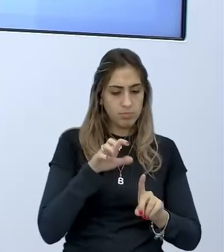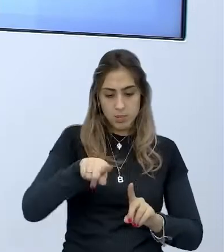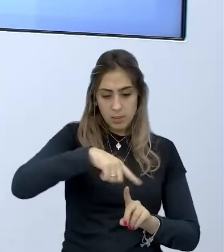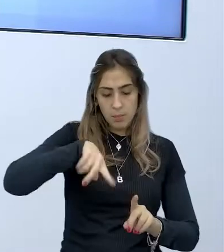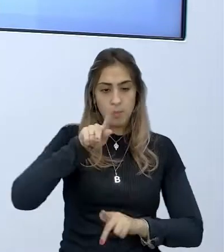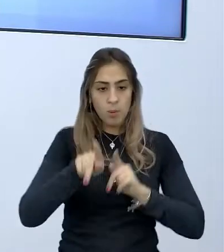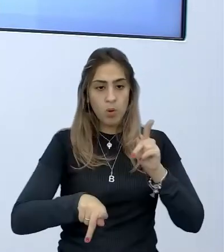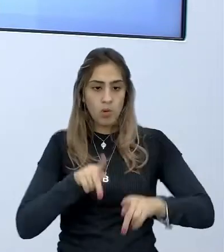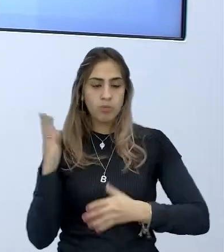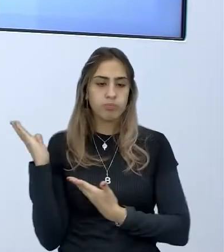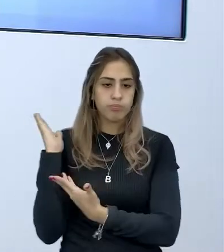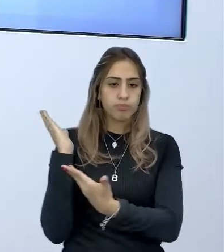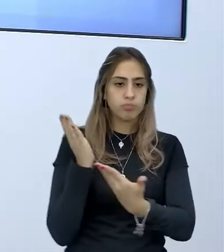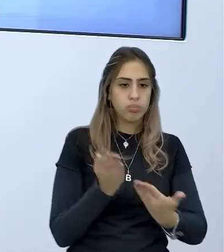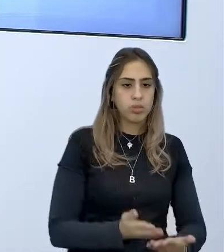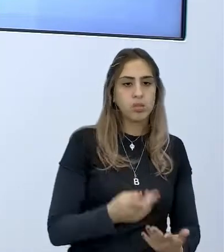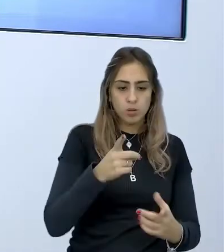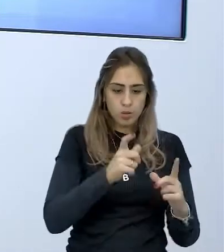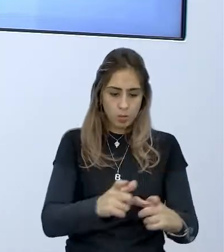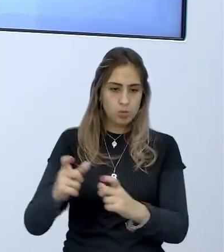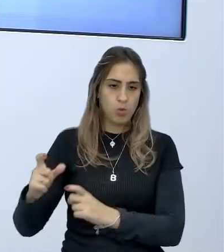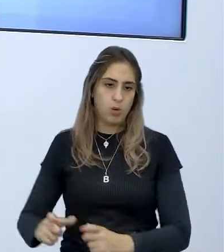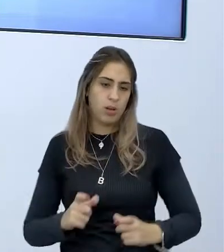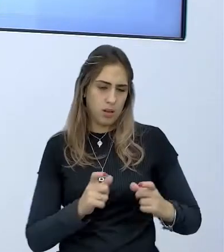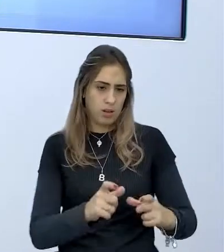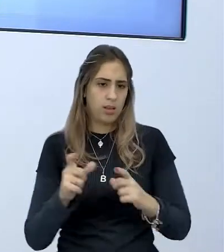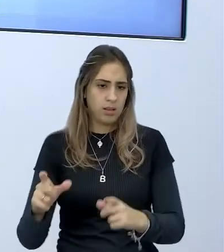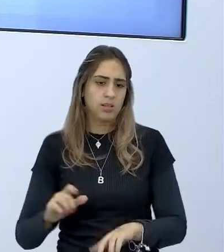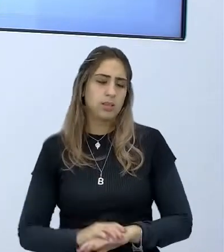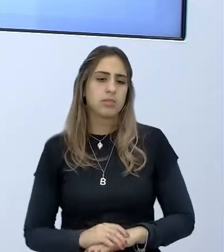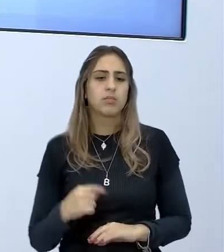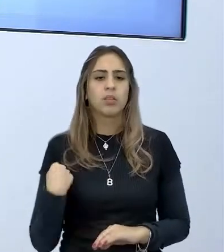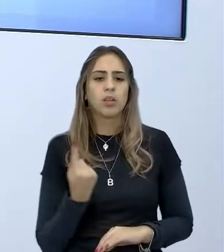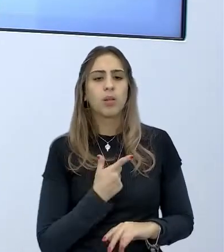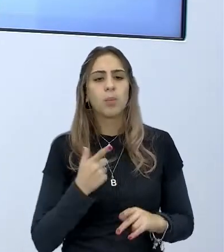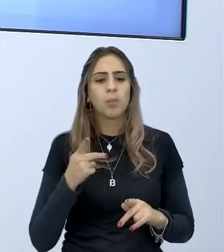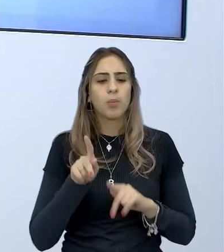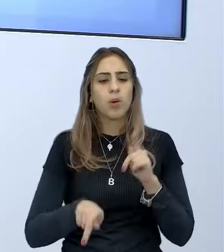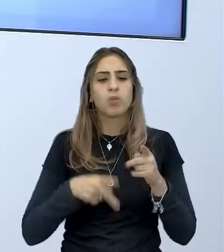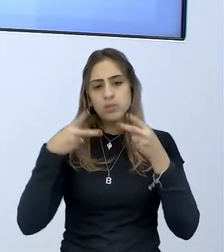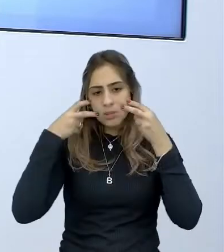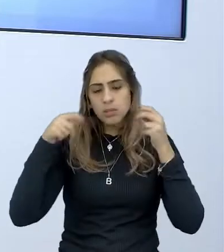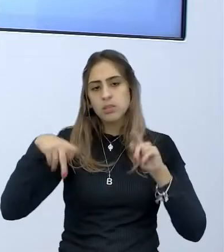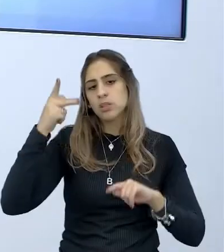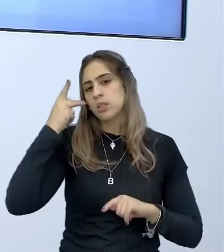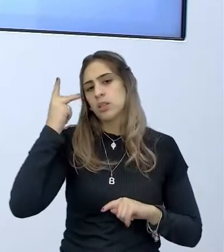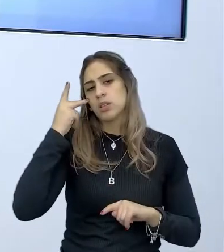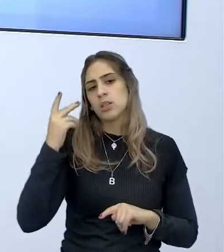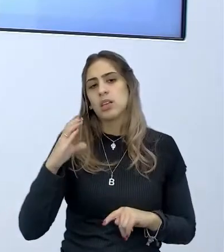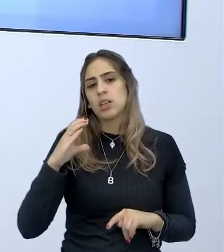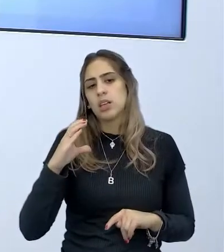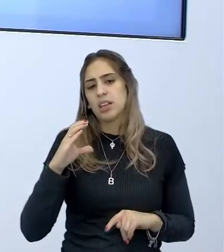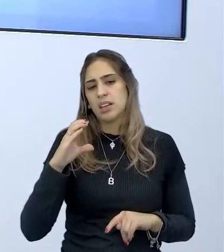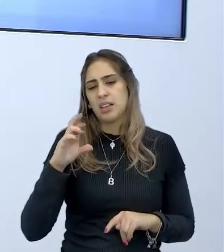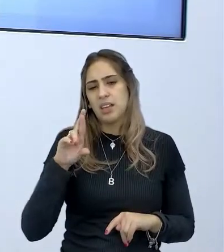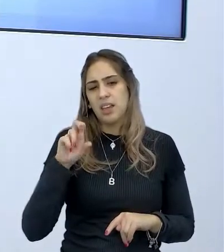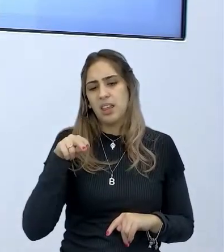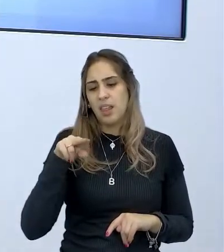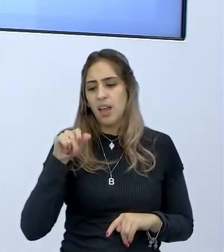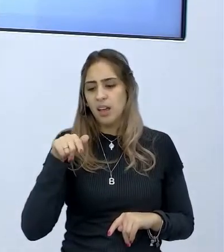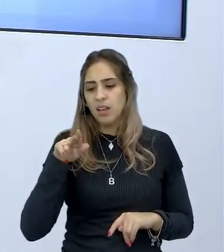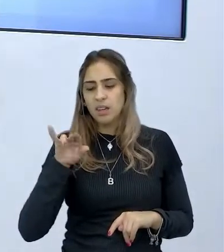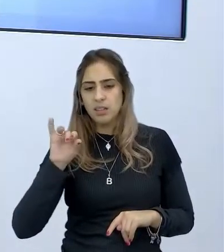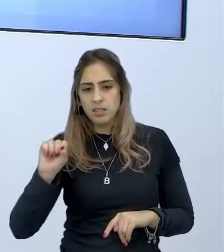indígenas trouxeram dentro das suas próprias localidades, né? Então nós temos povos indígenas, por exemplo, em São Paulo, como os Krenak, a gente tem